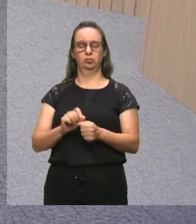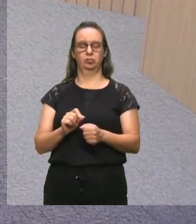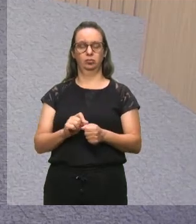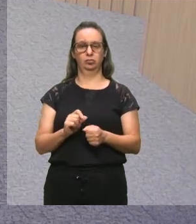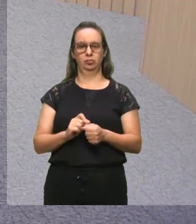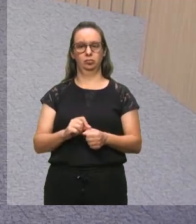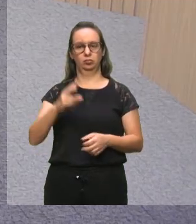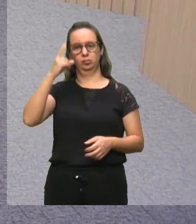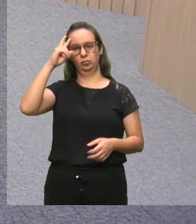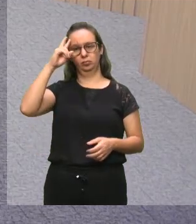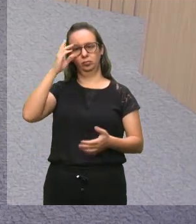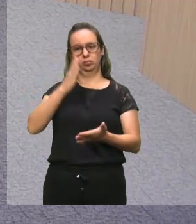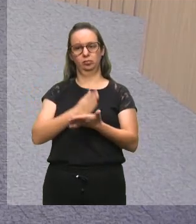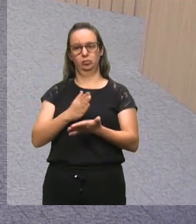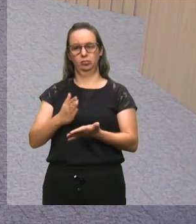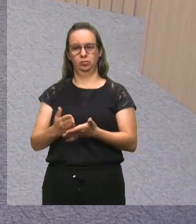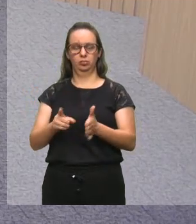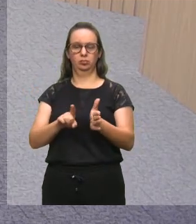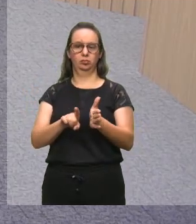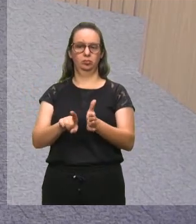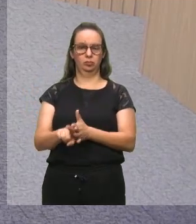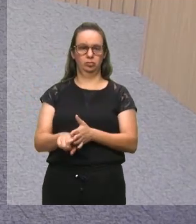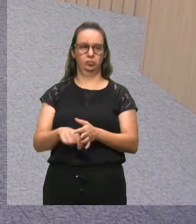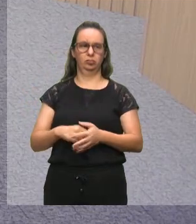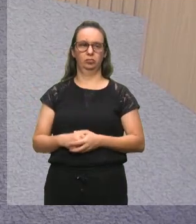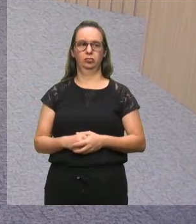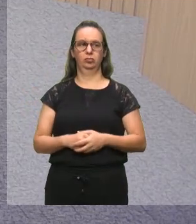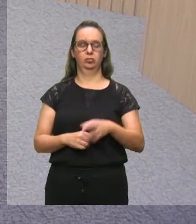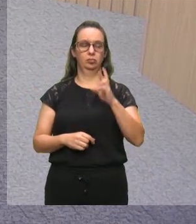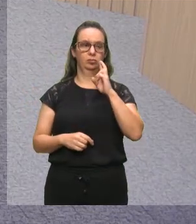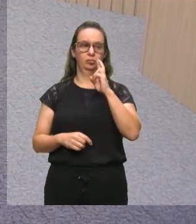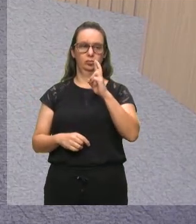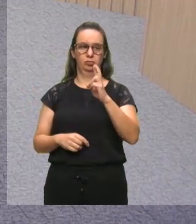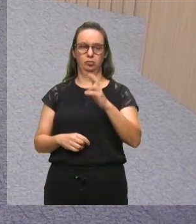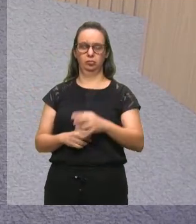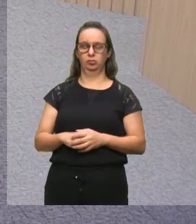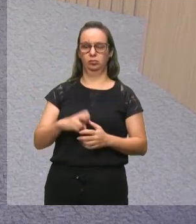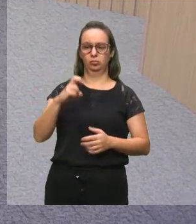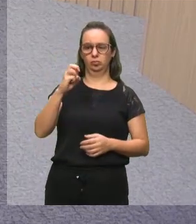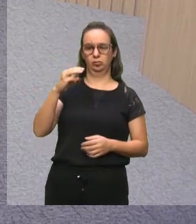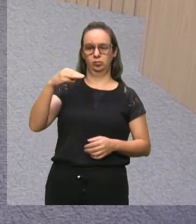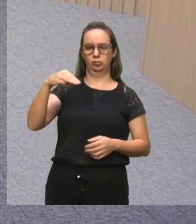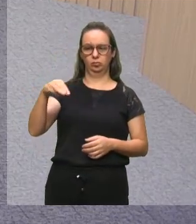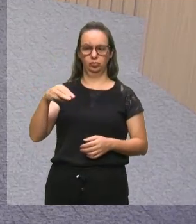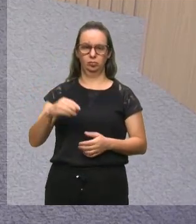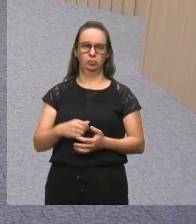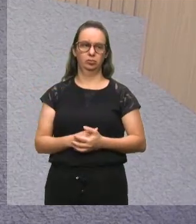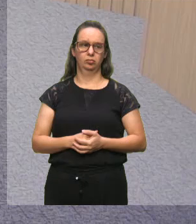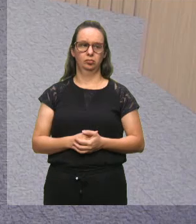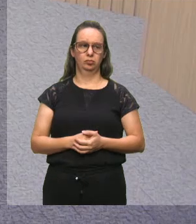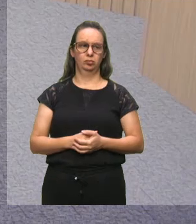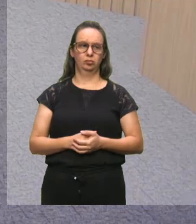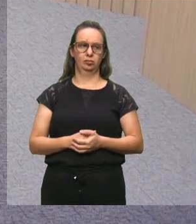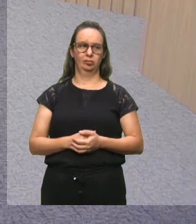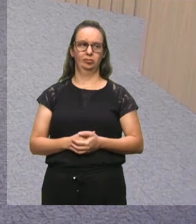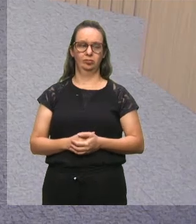que cada pergunta terá o direito de resposta pelos expositores no prazo de 5 minutos. No caso, o expositor, né,